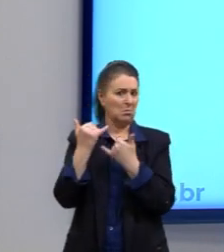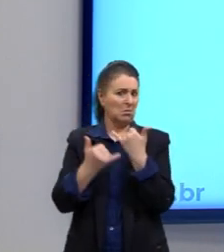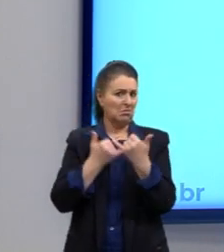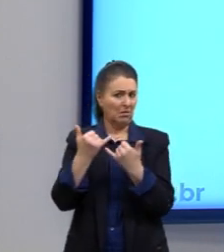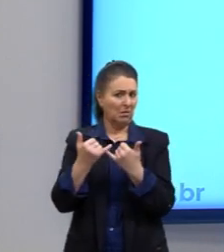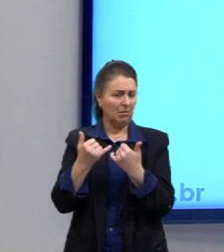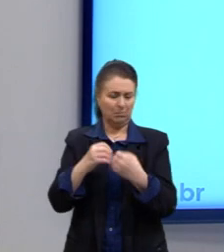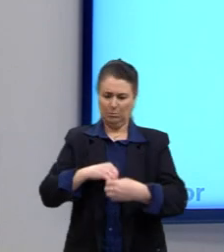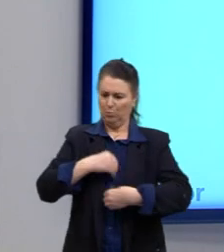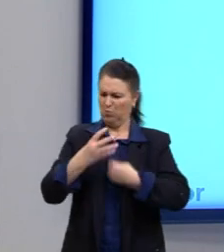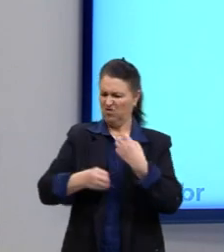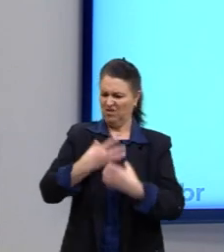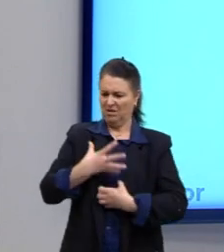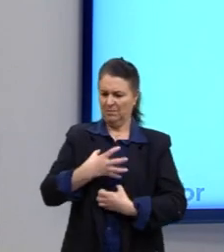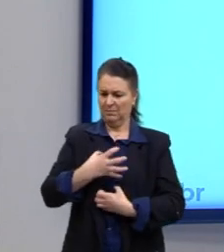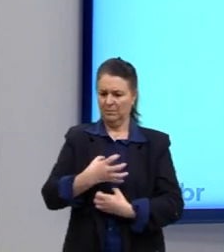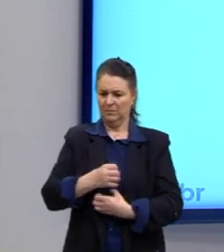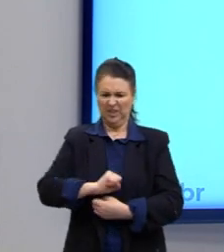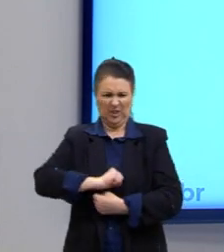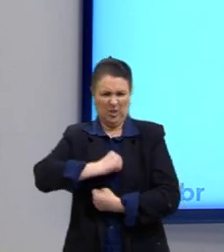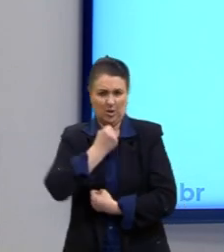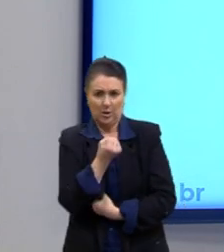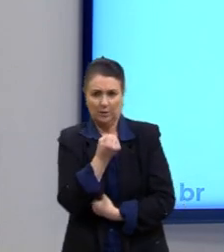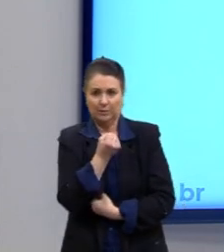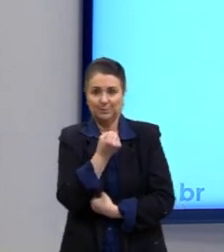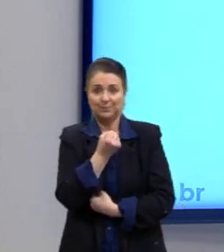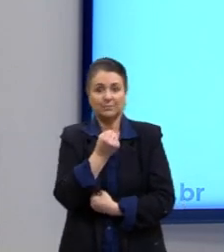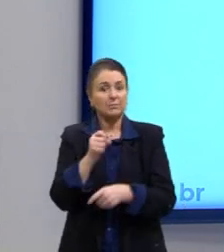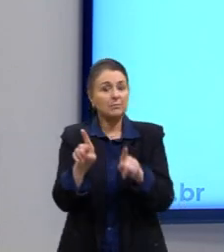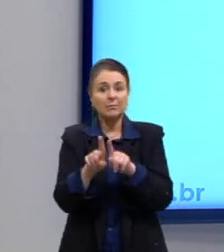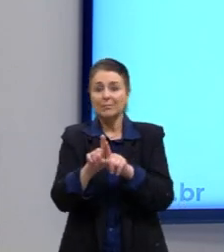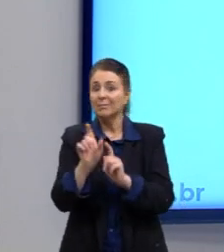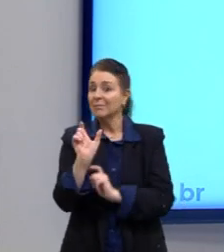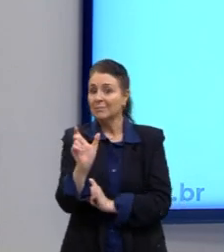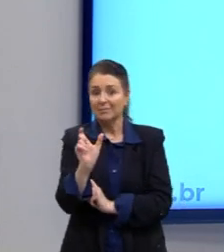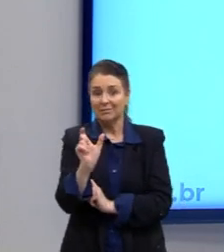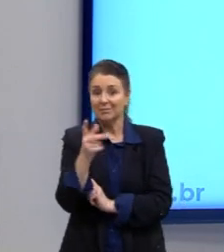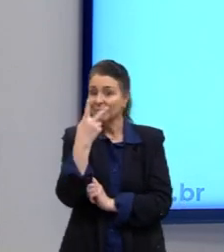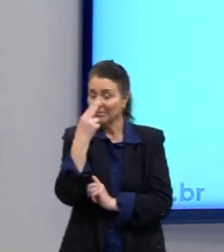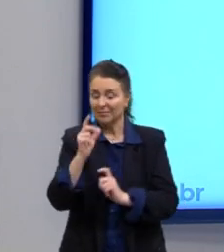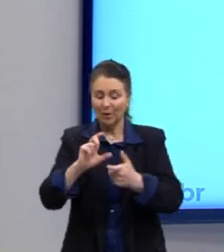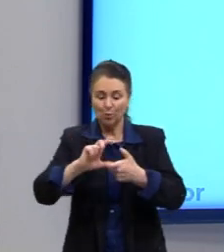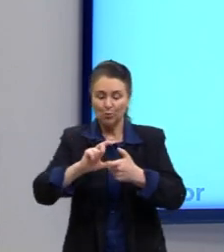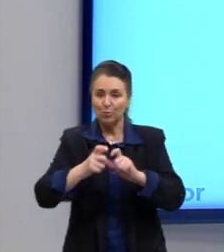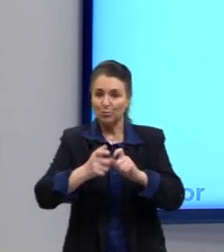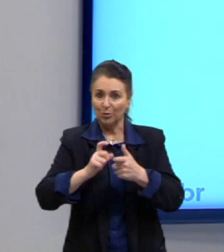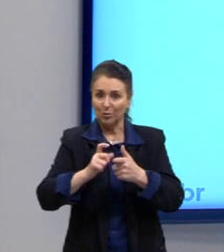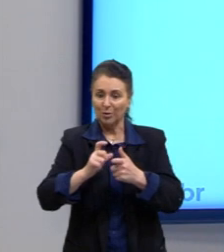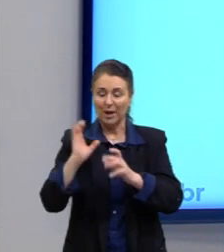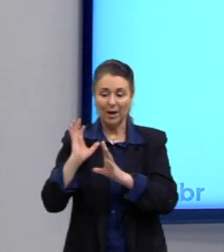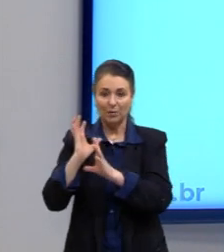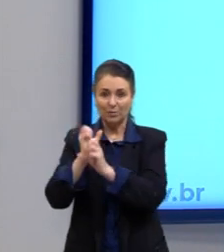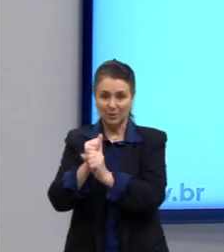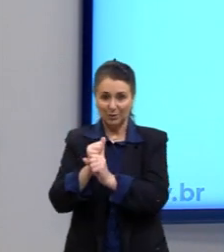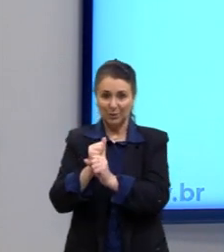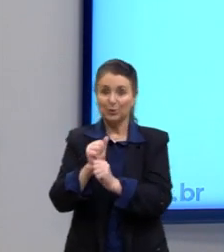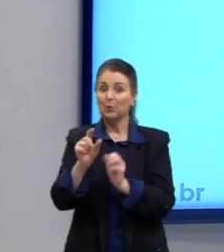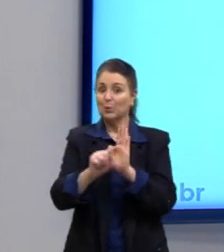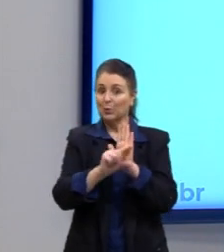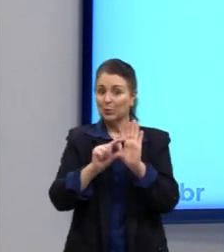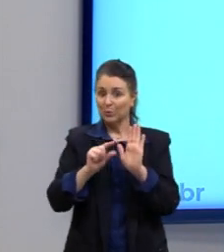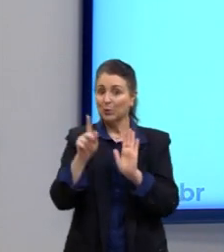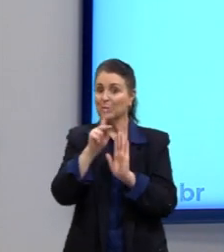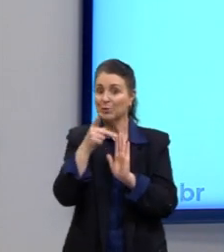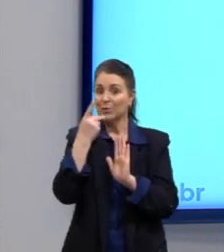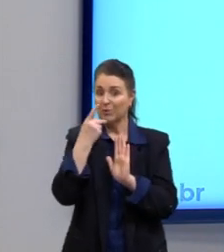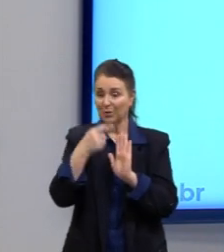depois ir então de raiva a mesma palavra então é como se fizesse parte do jogo tá esse essa é a conclusão do Style dos